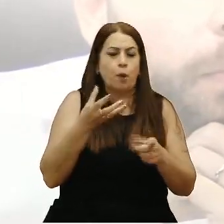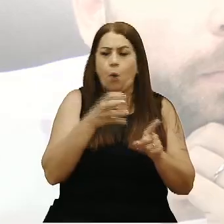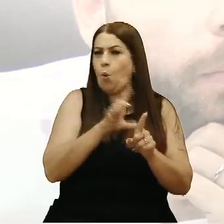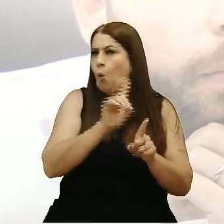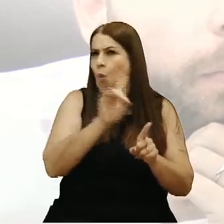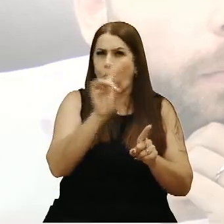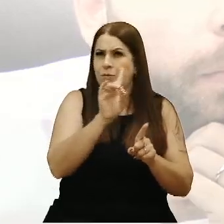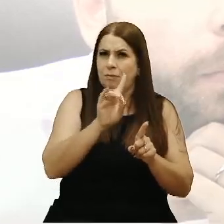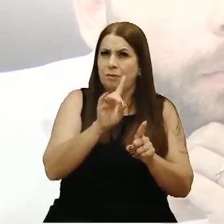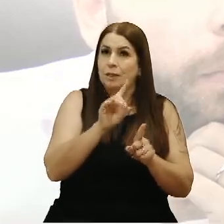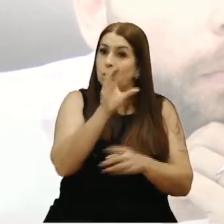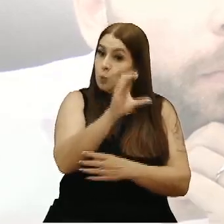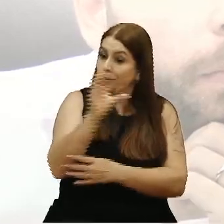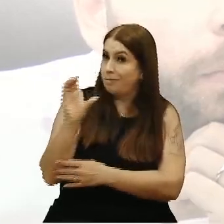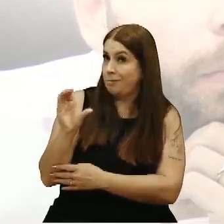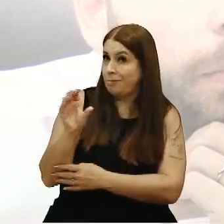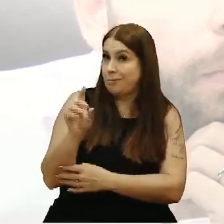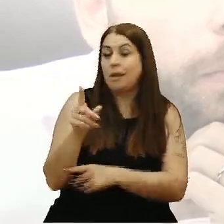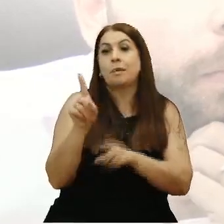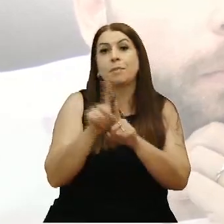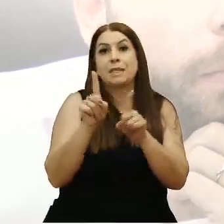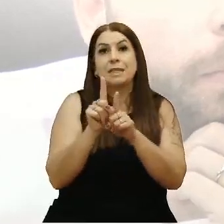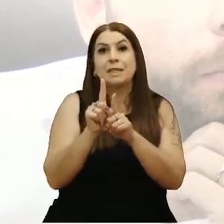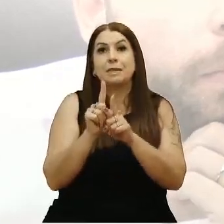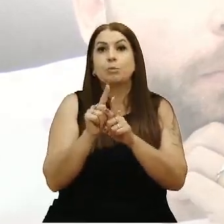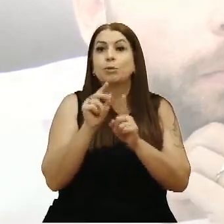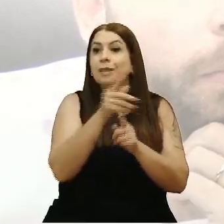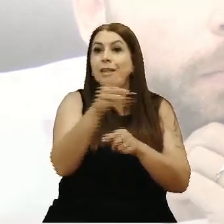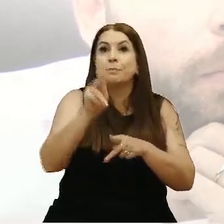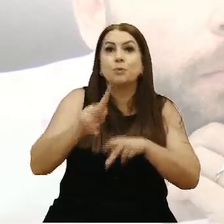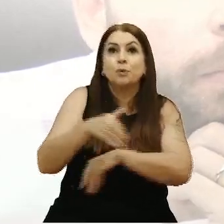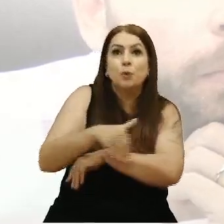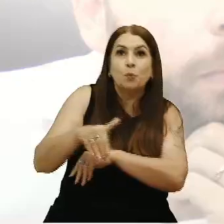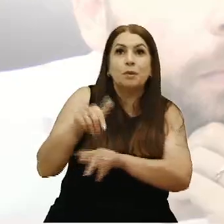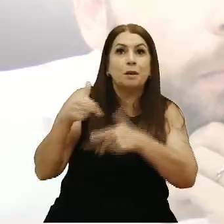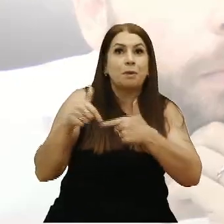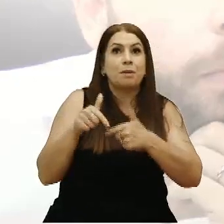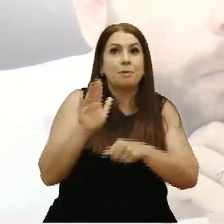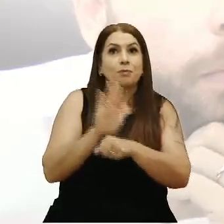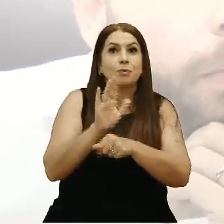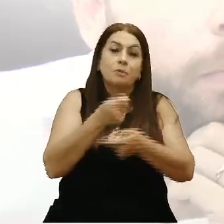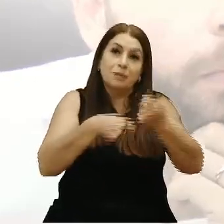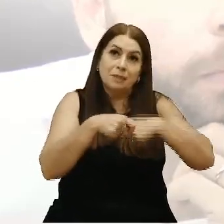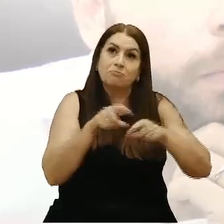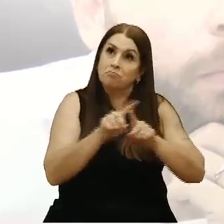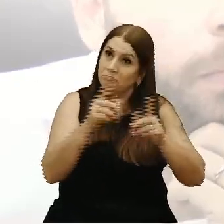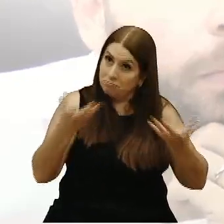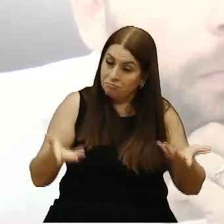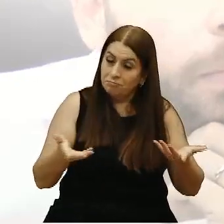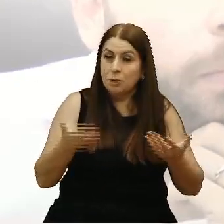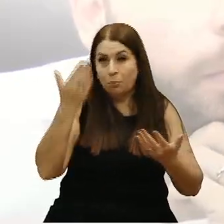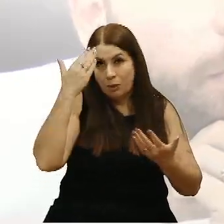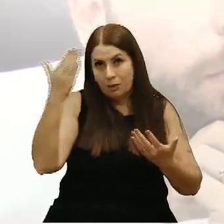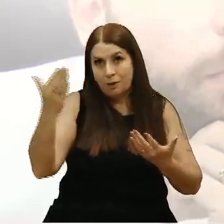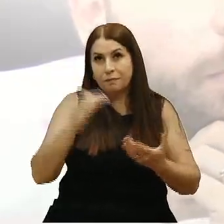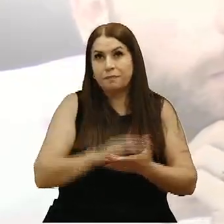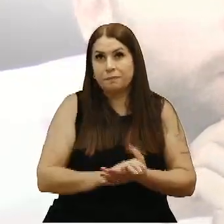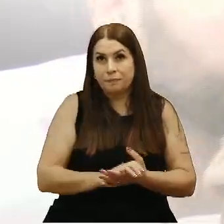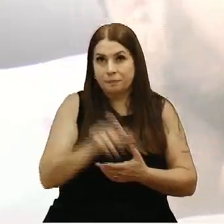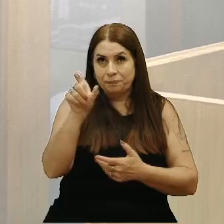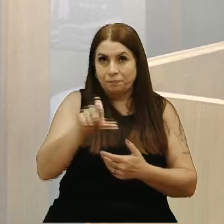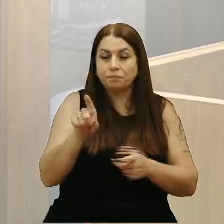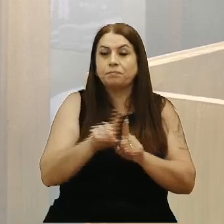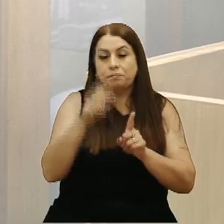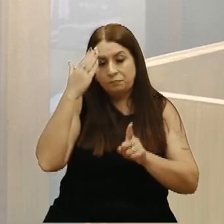contra a questão do CC, mas a gente tem que botar o bloco na rua e tem que trabalhar em prol da administração também. Obrigado. E das pessoas.